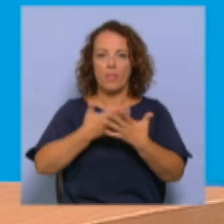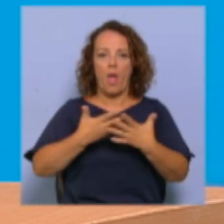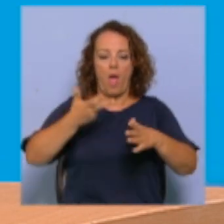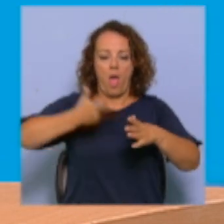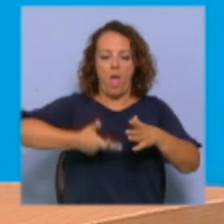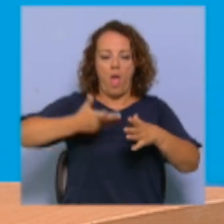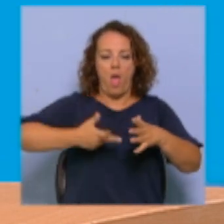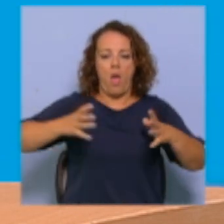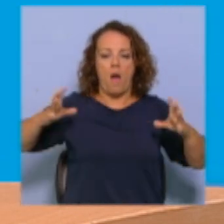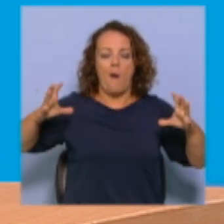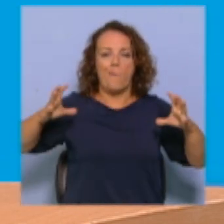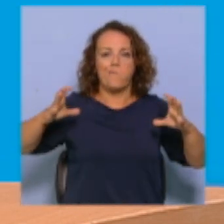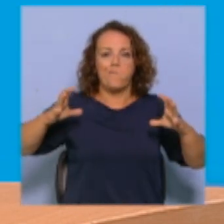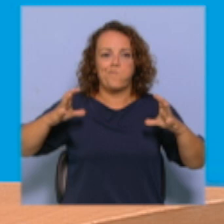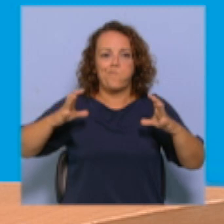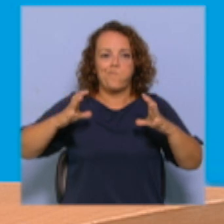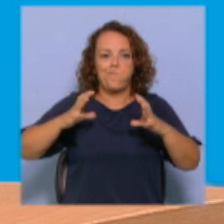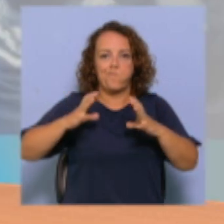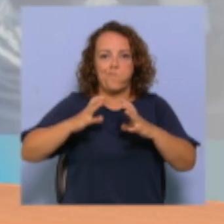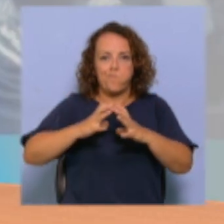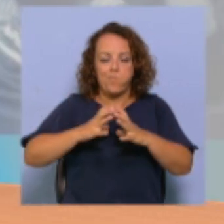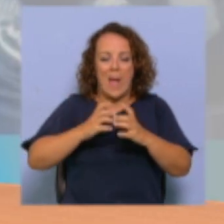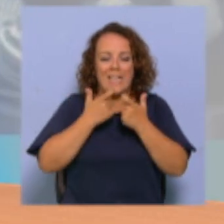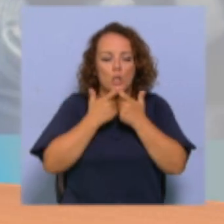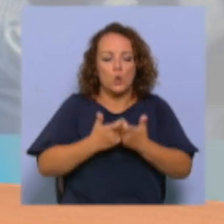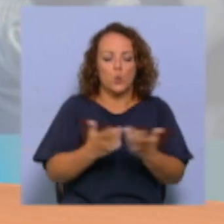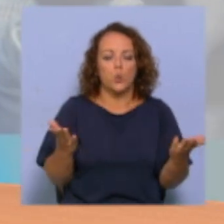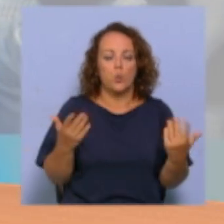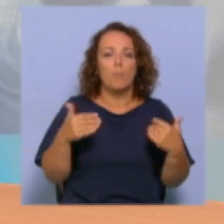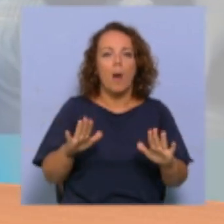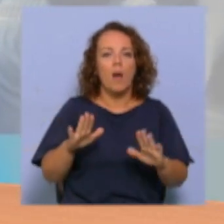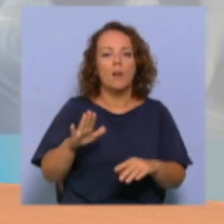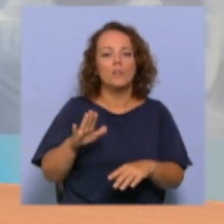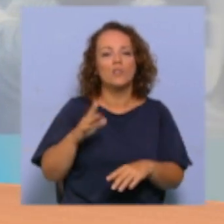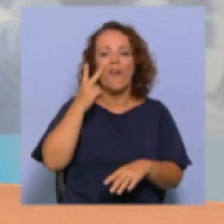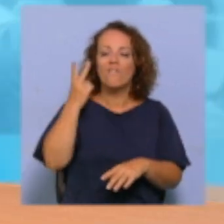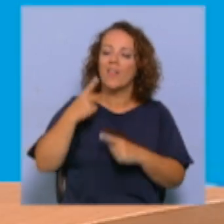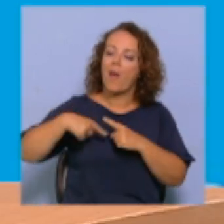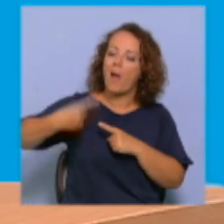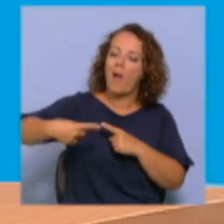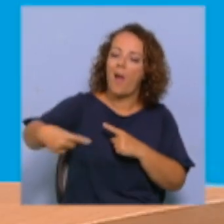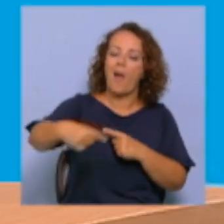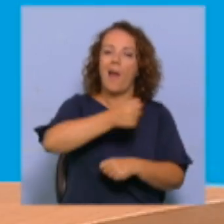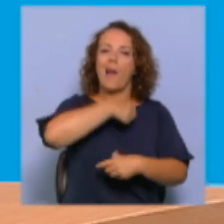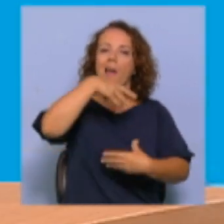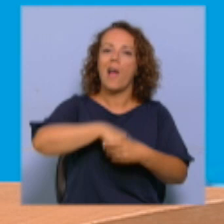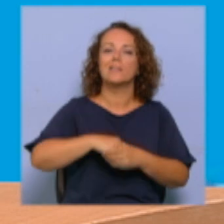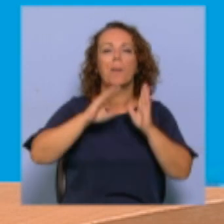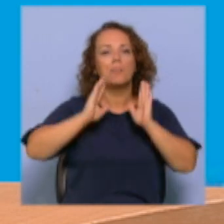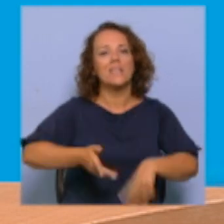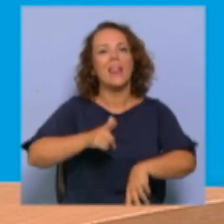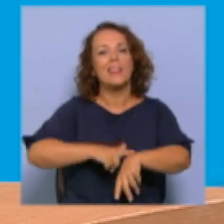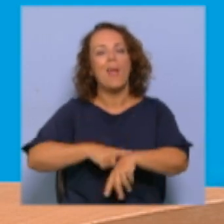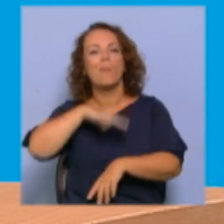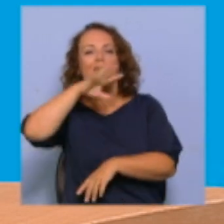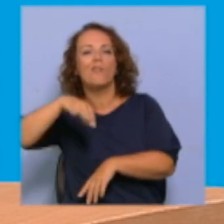se reúne tudo e onde não há aquilo que deve haver na rotina doméstica, que é tempo para a família. A